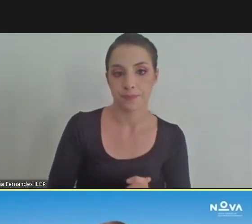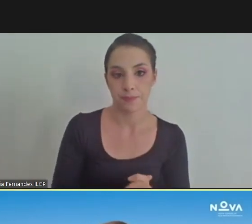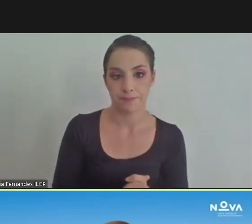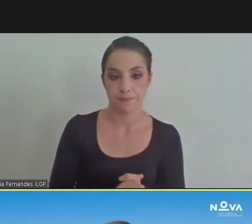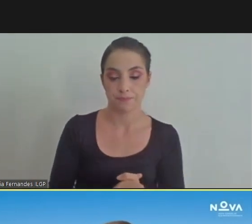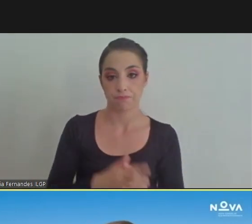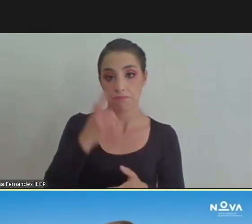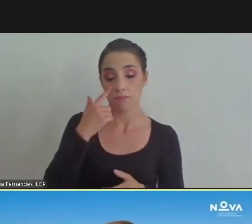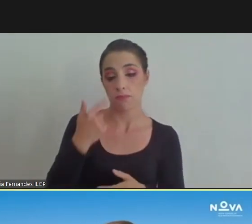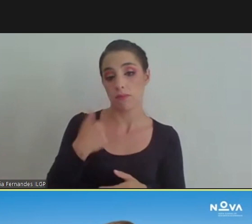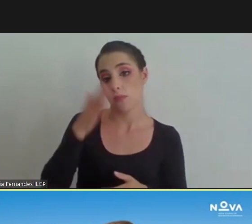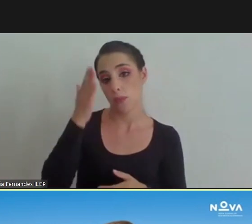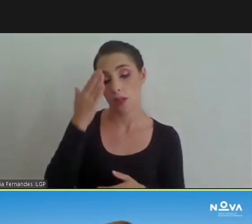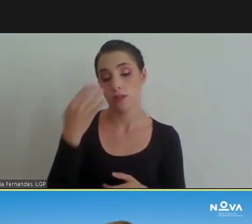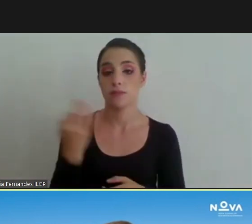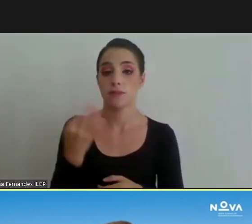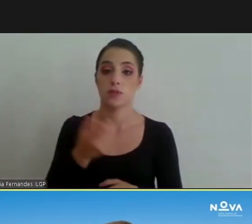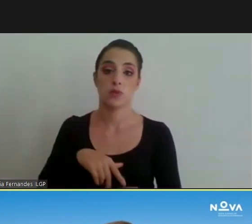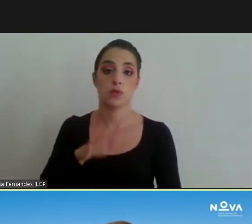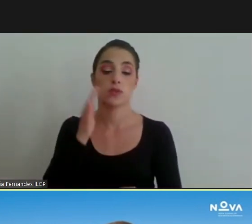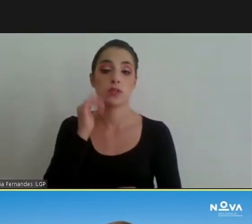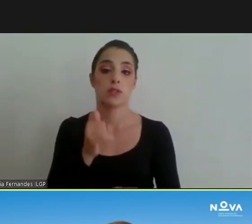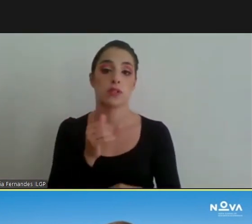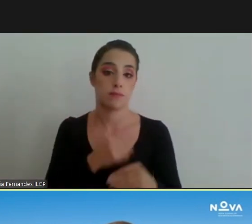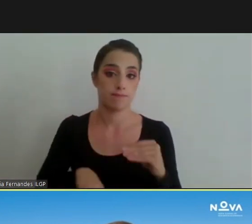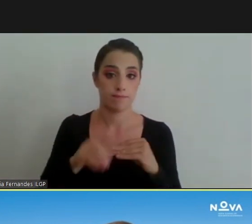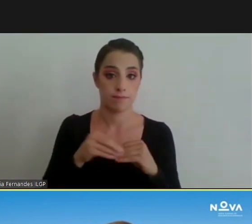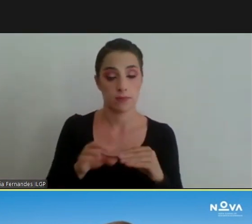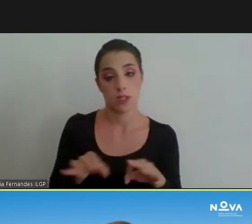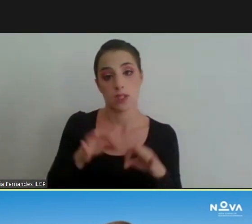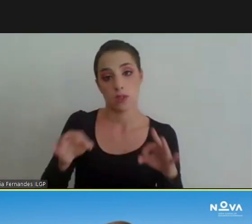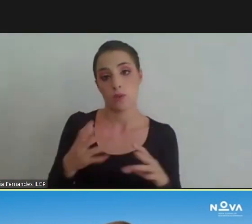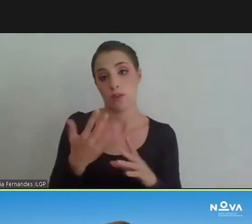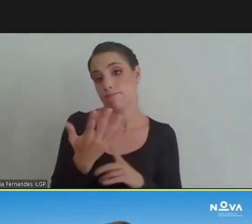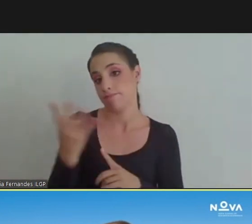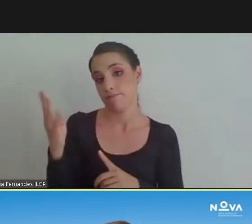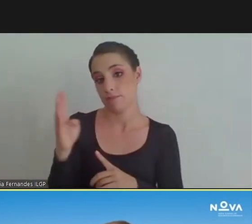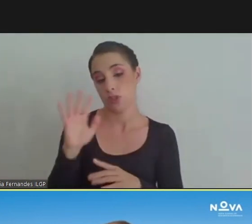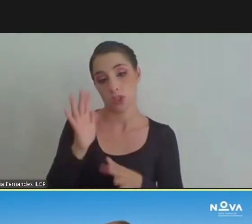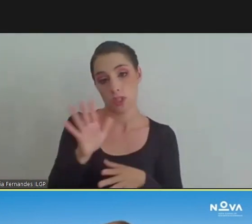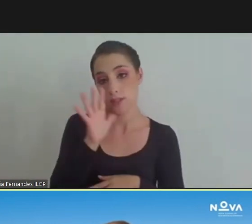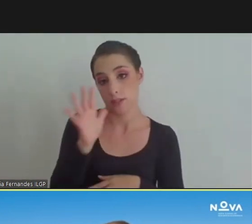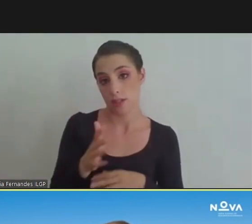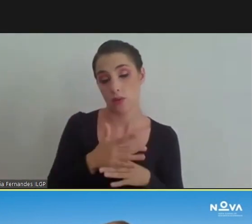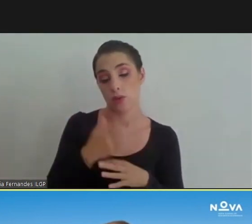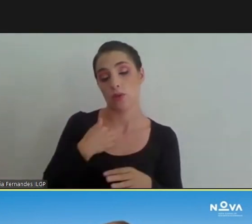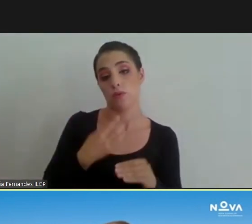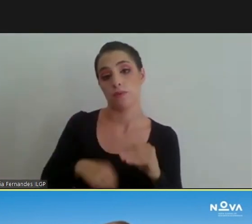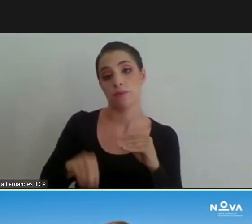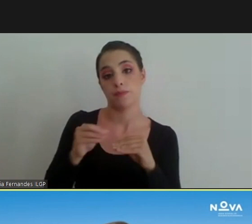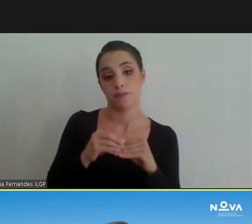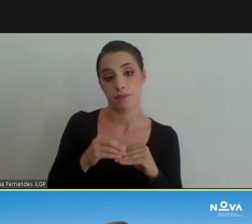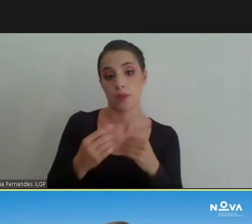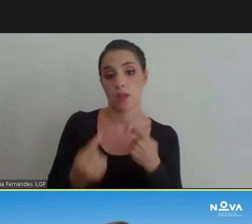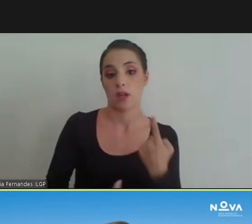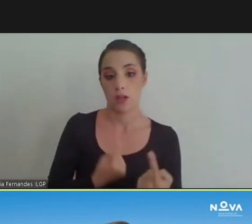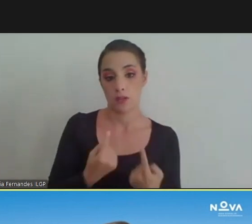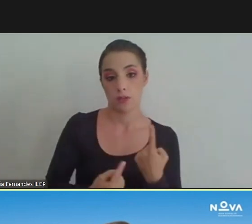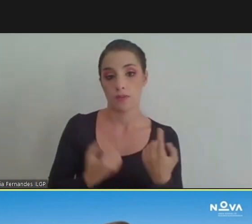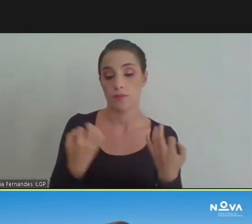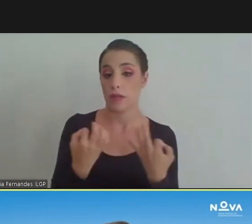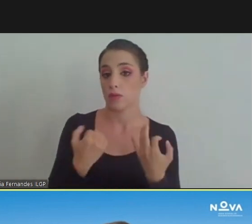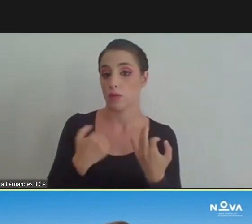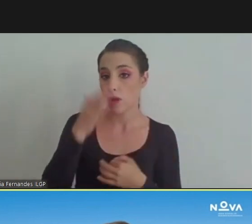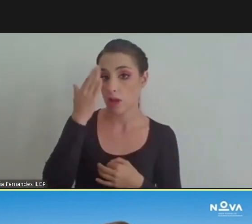Eu acho que, tentando complementar o que já foi dito, eu acrescentava algo que é extremamente